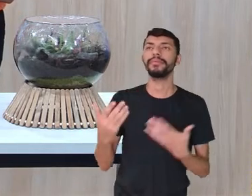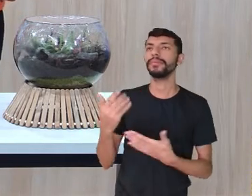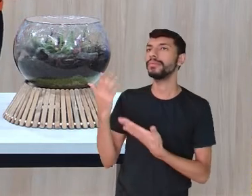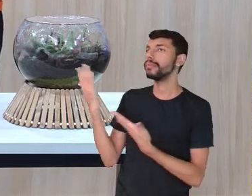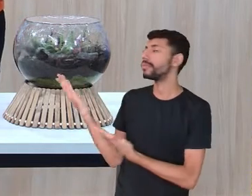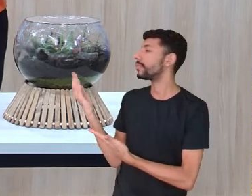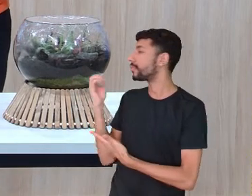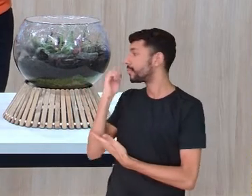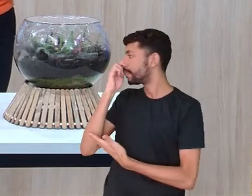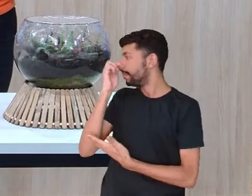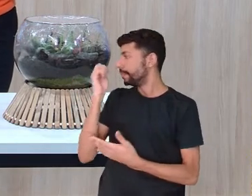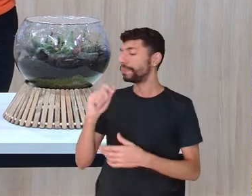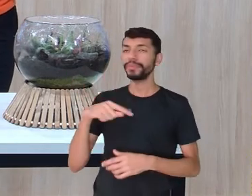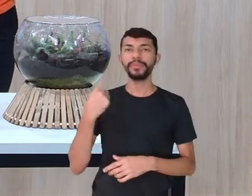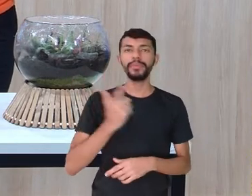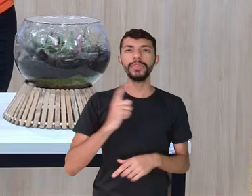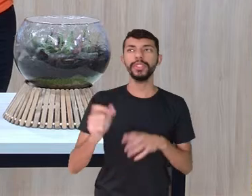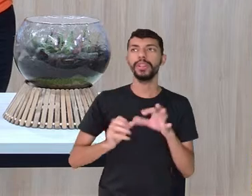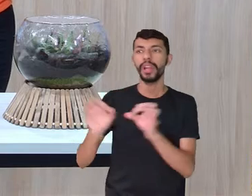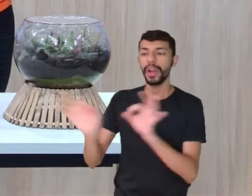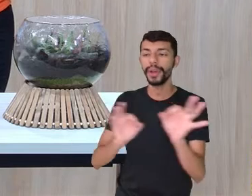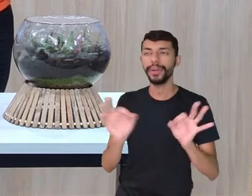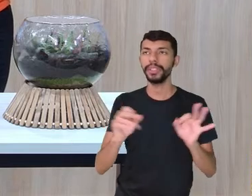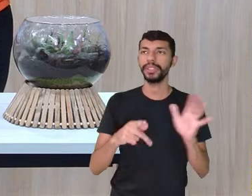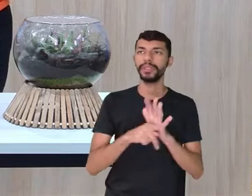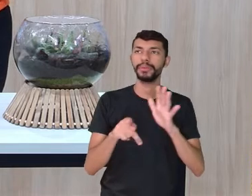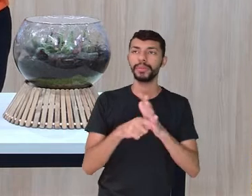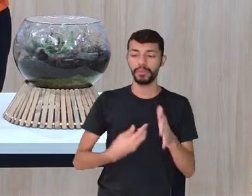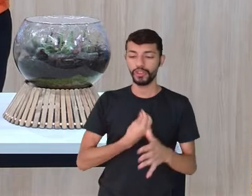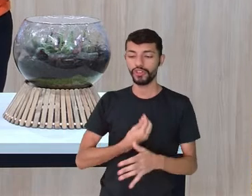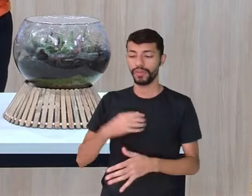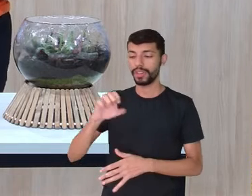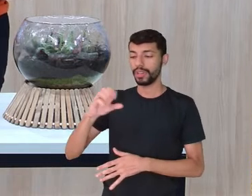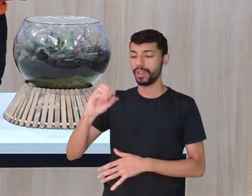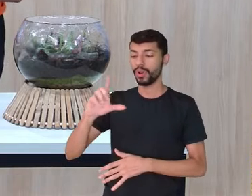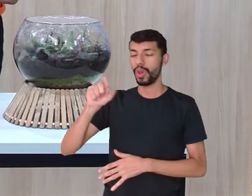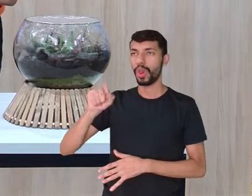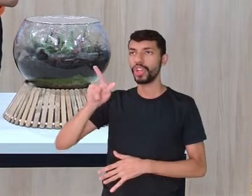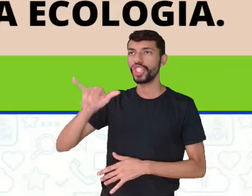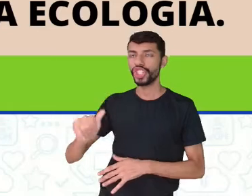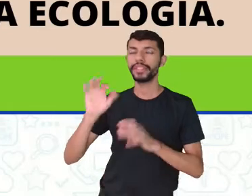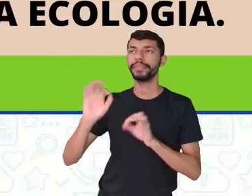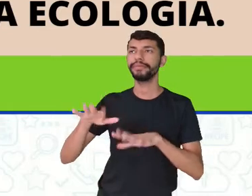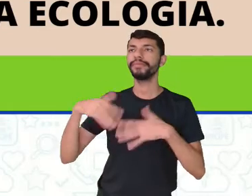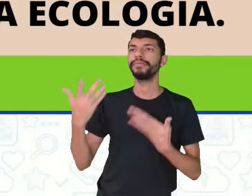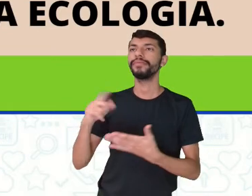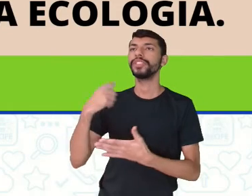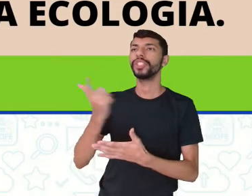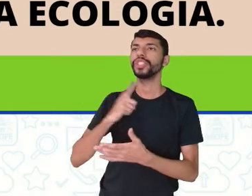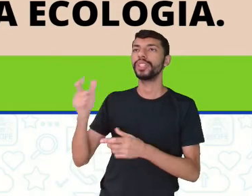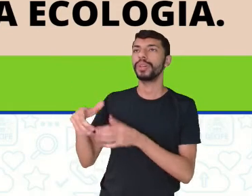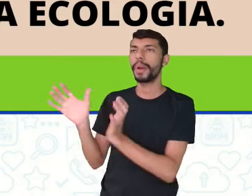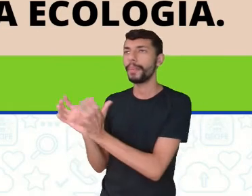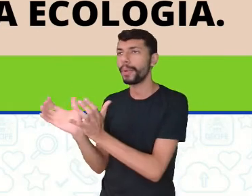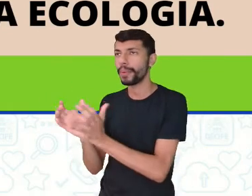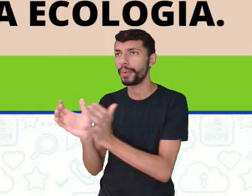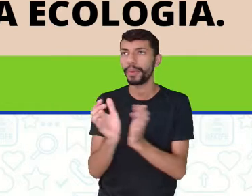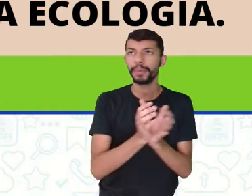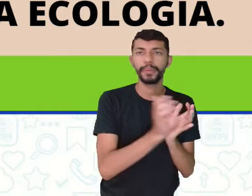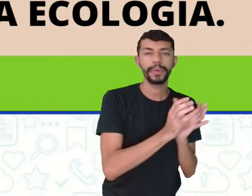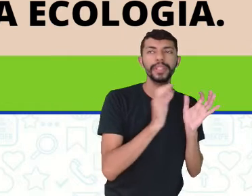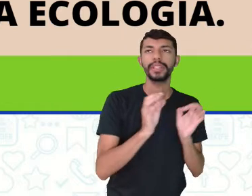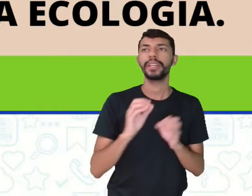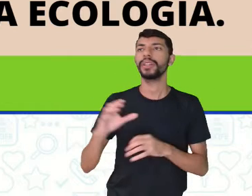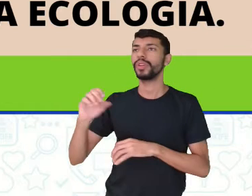níveis de organização dos seres vivos na ecologia, né? Nós temos aqui toda uma caminhada aqui, desde o